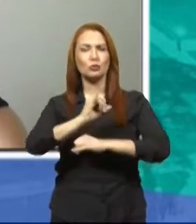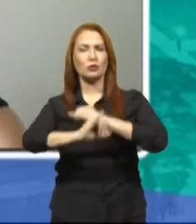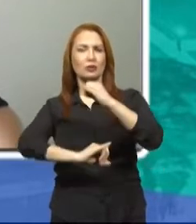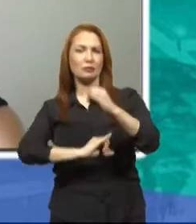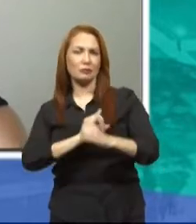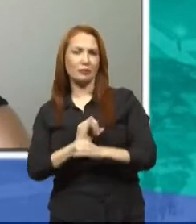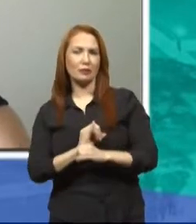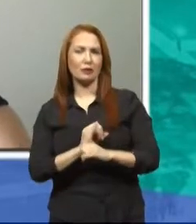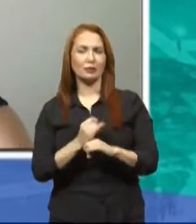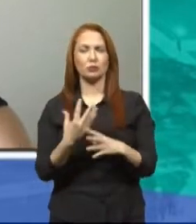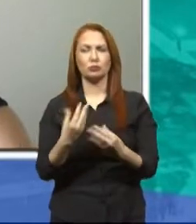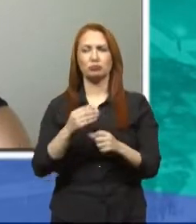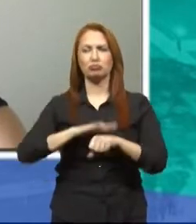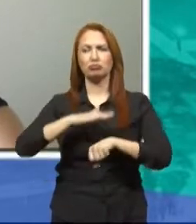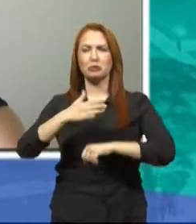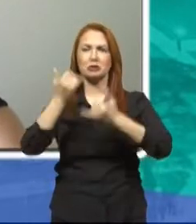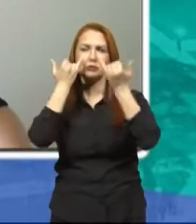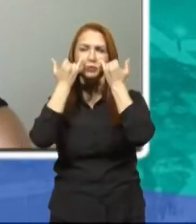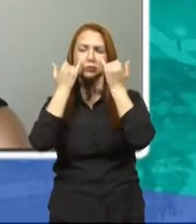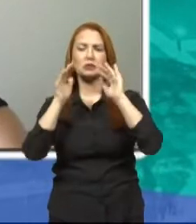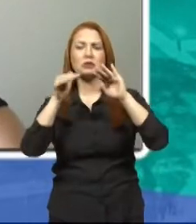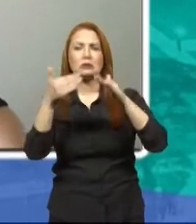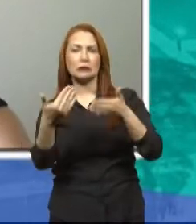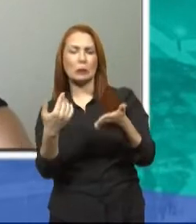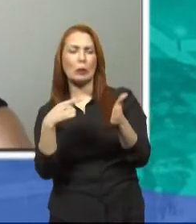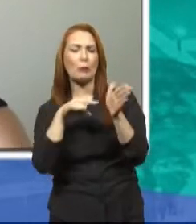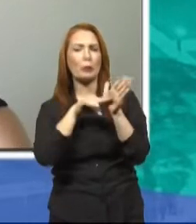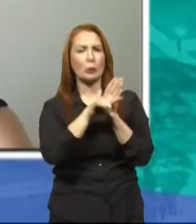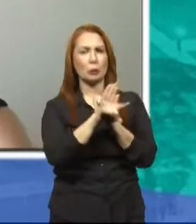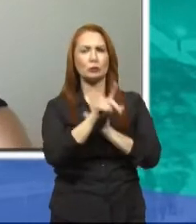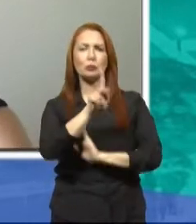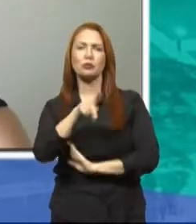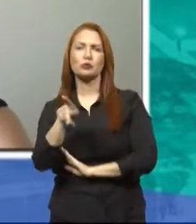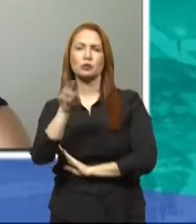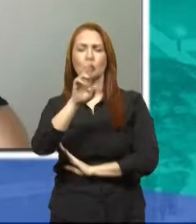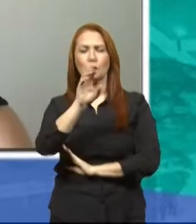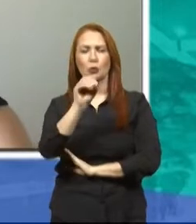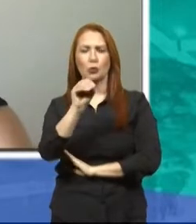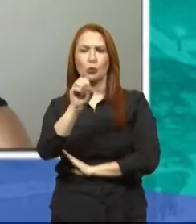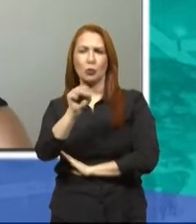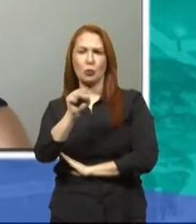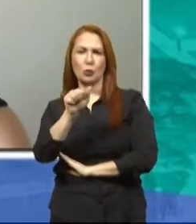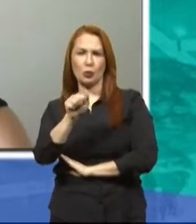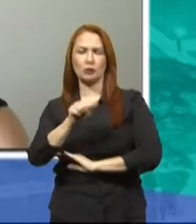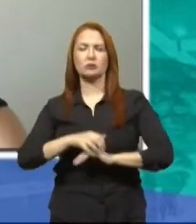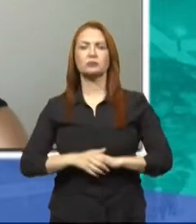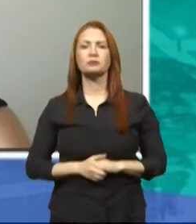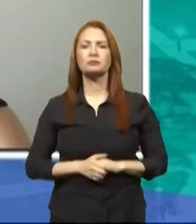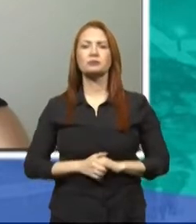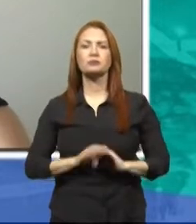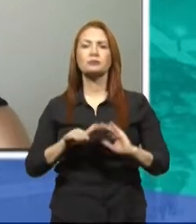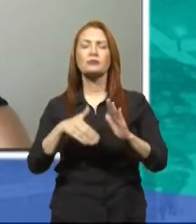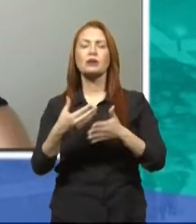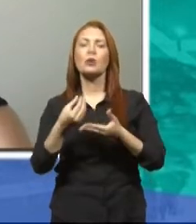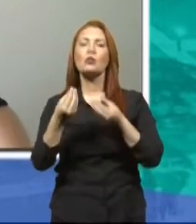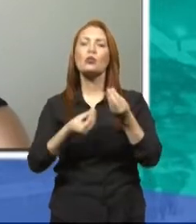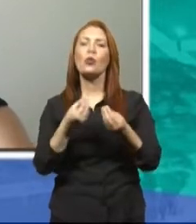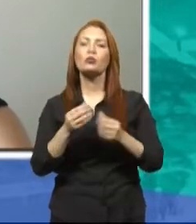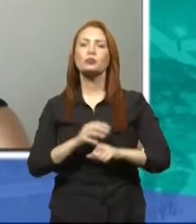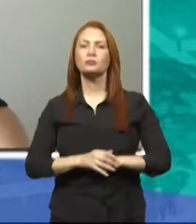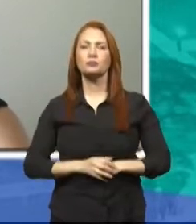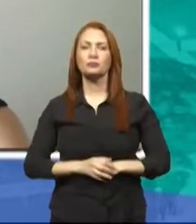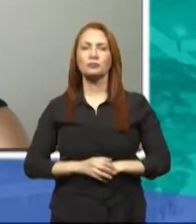aí eu gostaria de fazer uma pergunta, então, professora Rosa, nesse sentido para a senhora, como é que a senhora, que